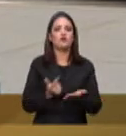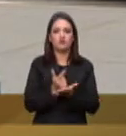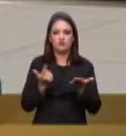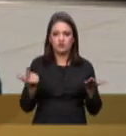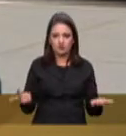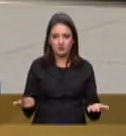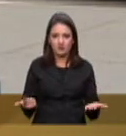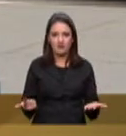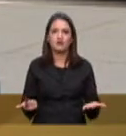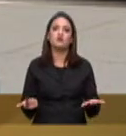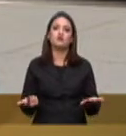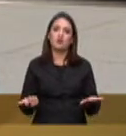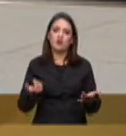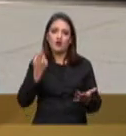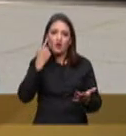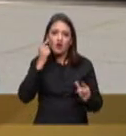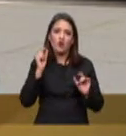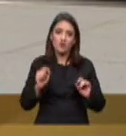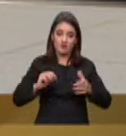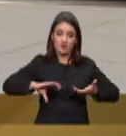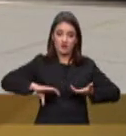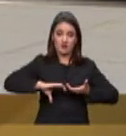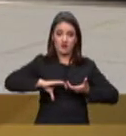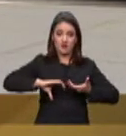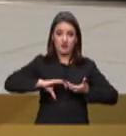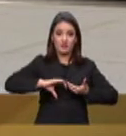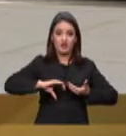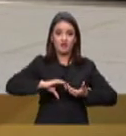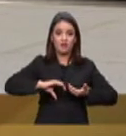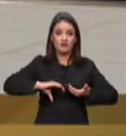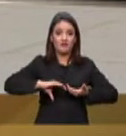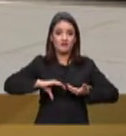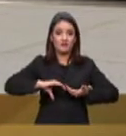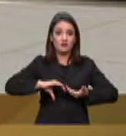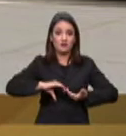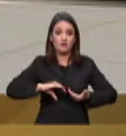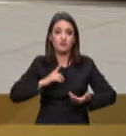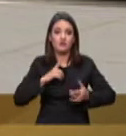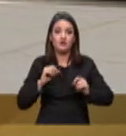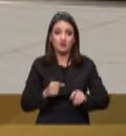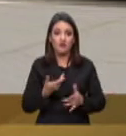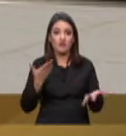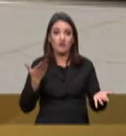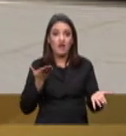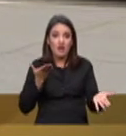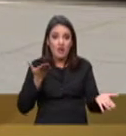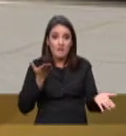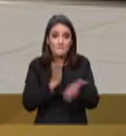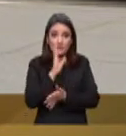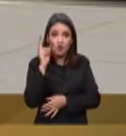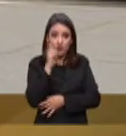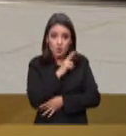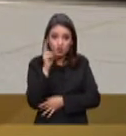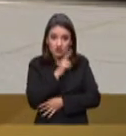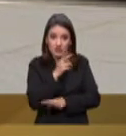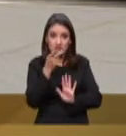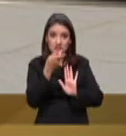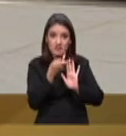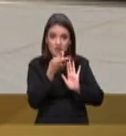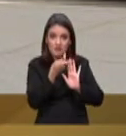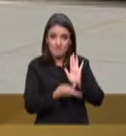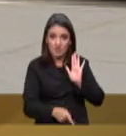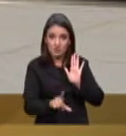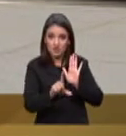Câmara dos Deputados, mais especificamente, aprovou urgência para a votação do projeto de lei que exatamente